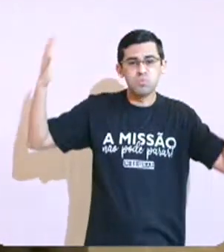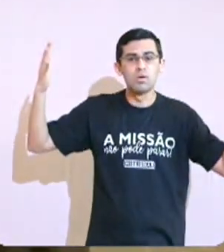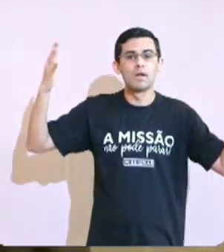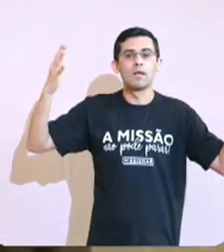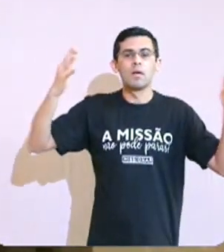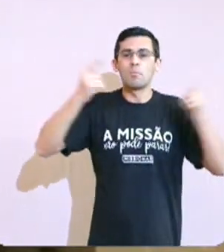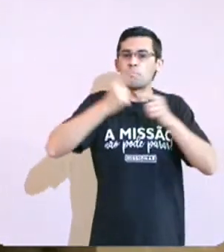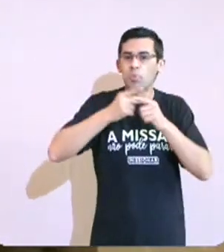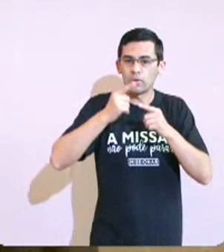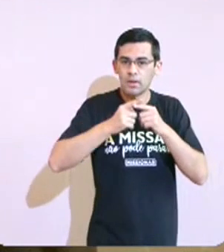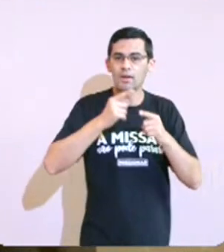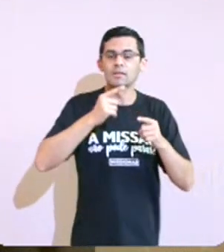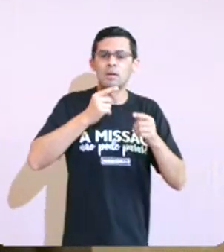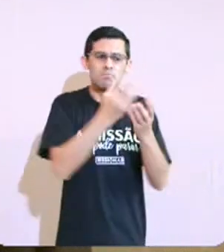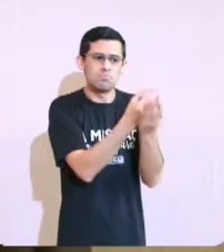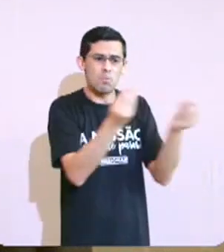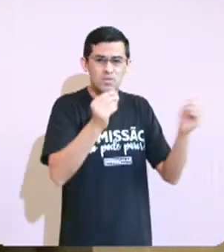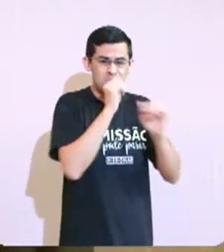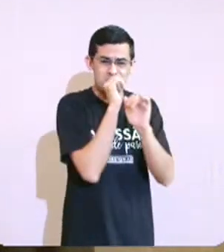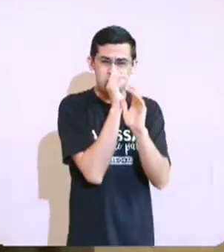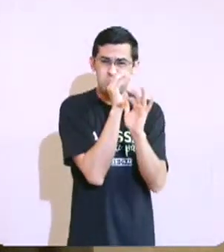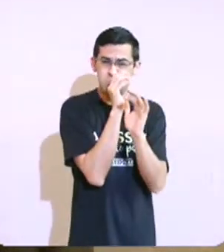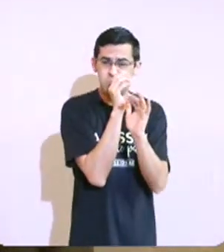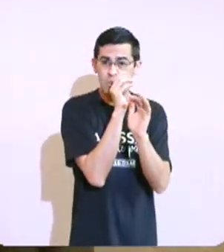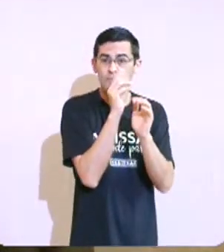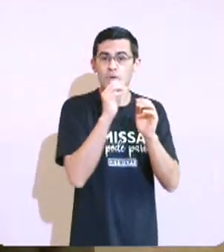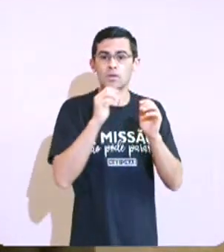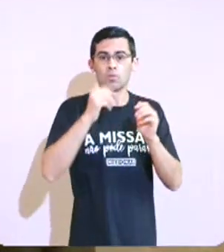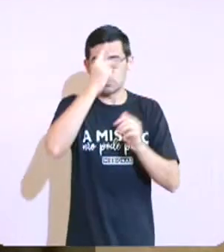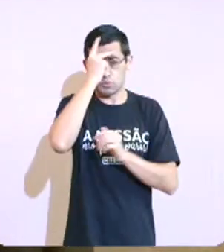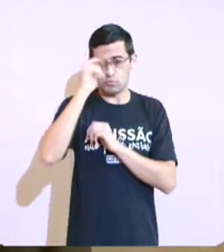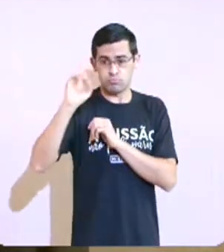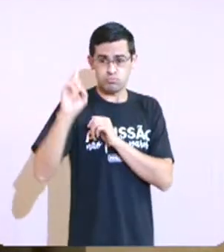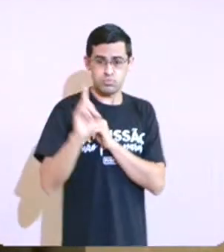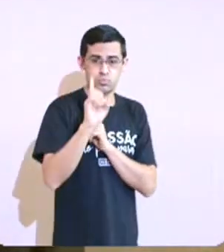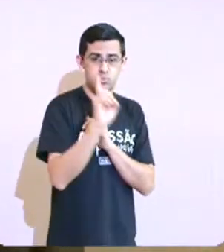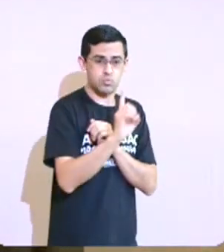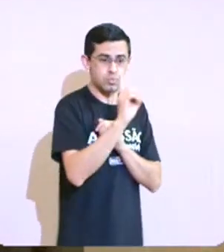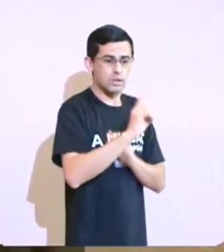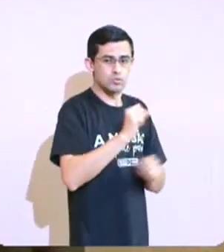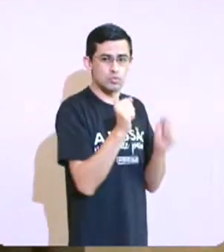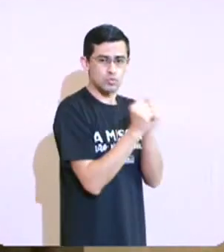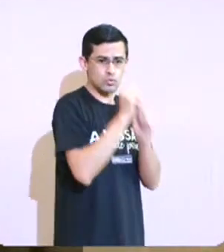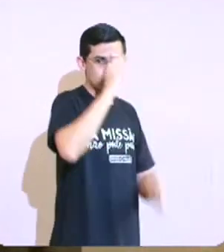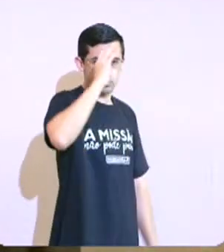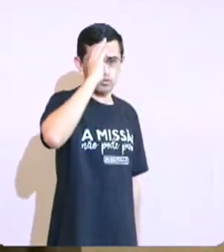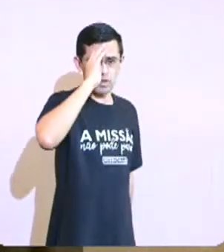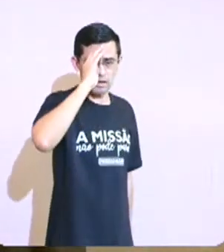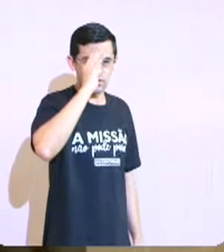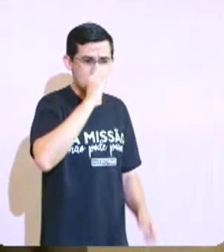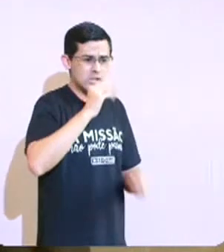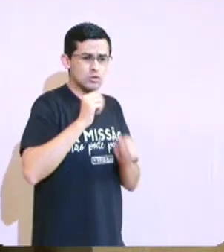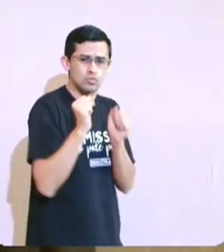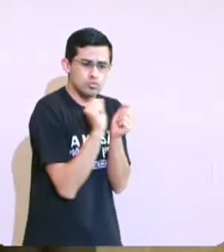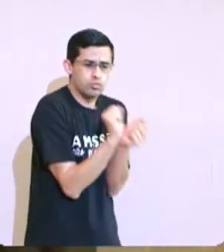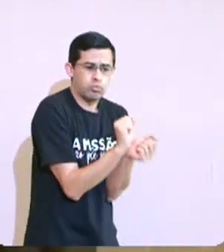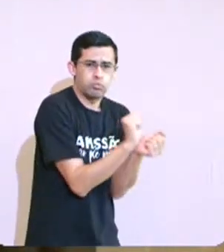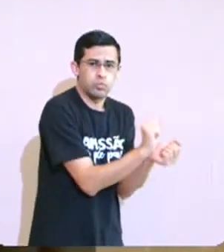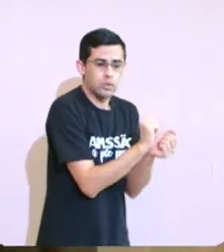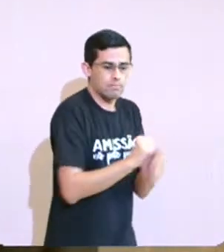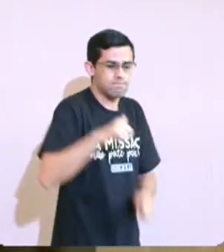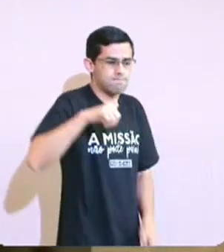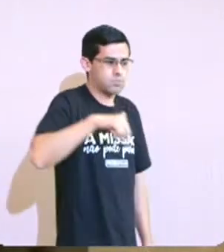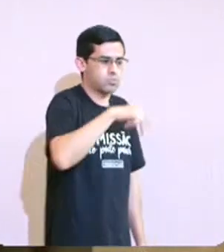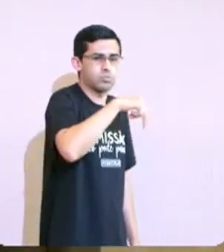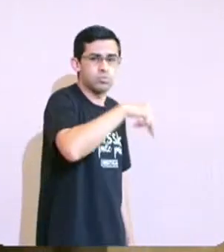altamente, em alto volume, muitas trombetas, e o conquistador vinha com seus soldados, seu cavalo, seus escravos,